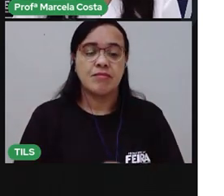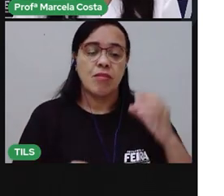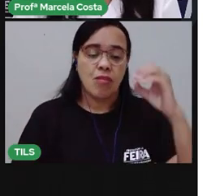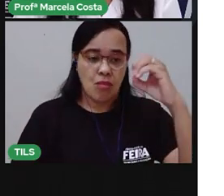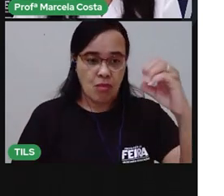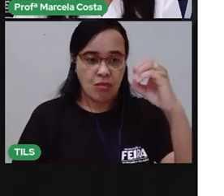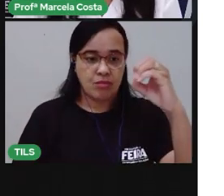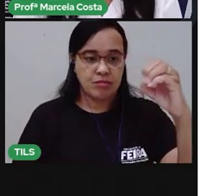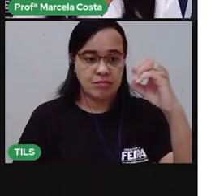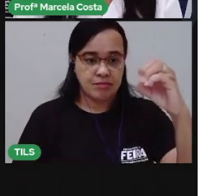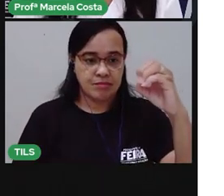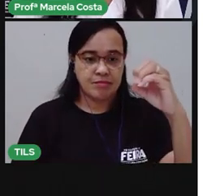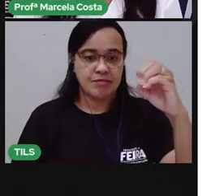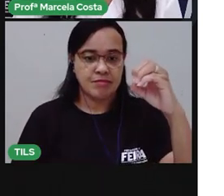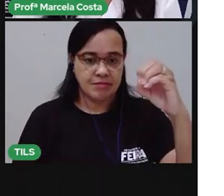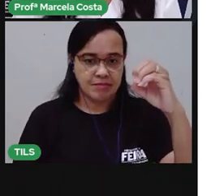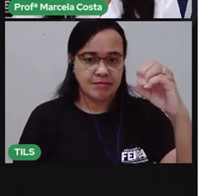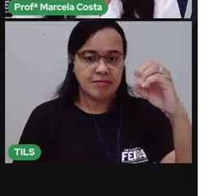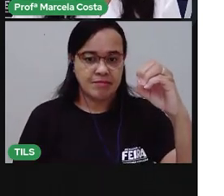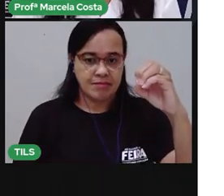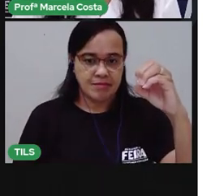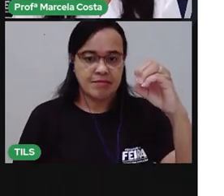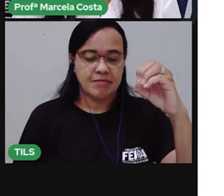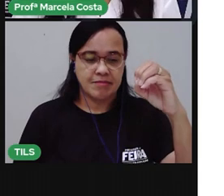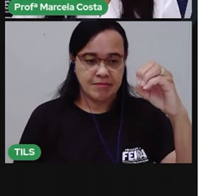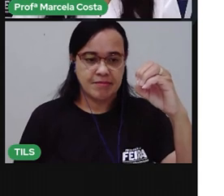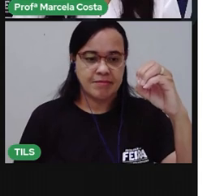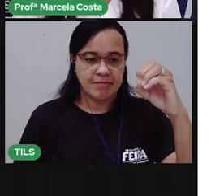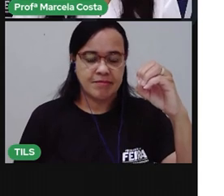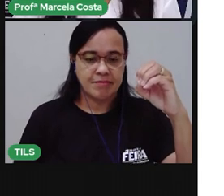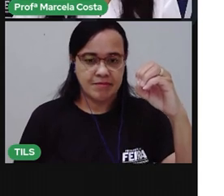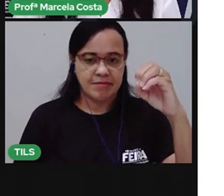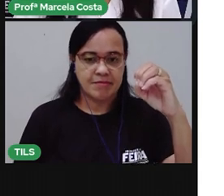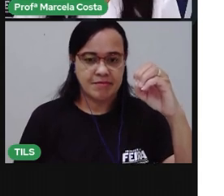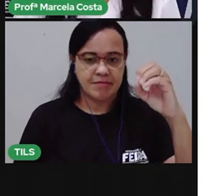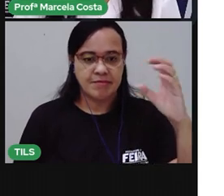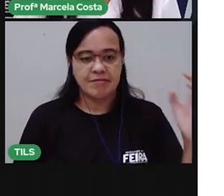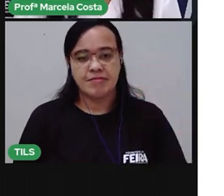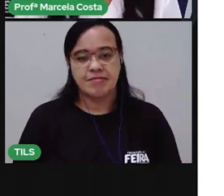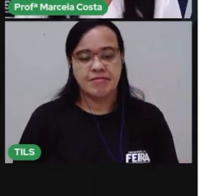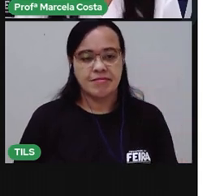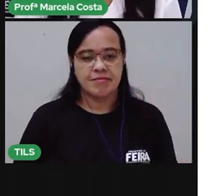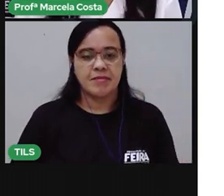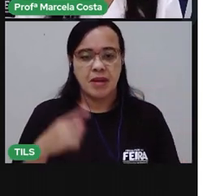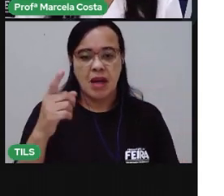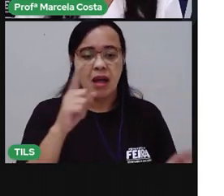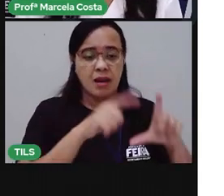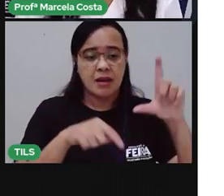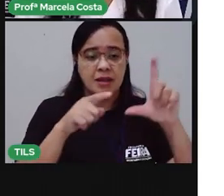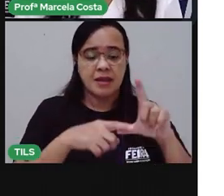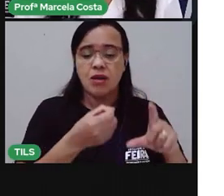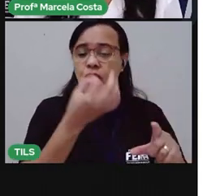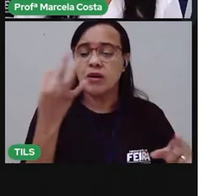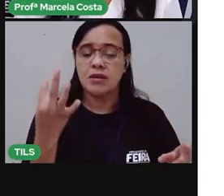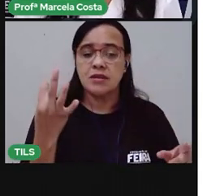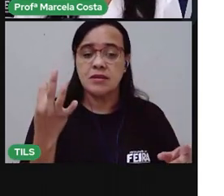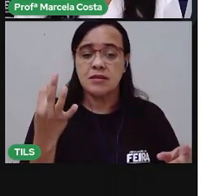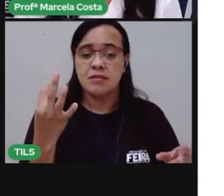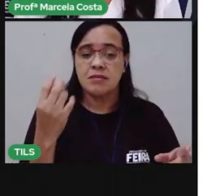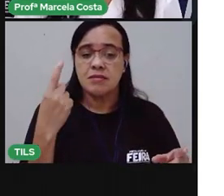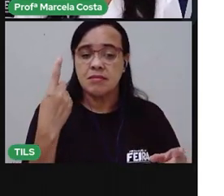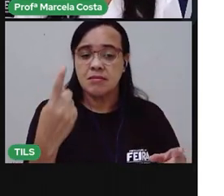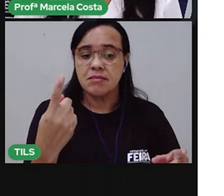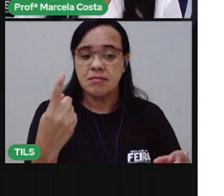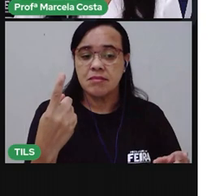Oi ó e coloca ela aqui vamos contar quantas letras tem é